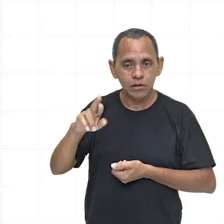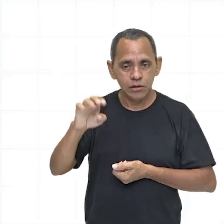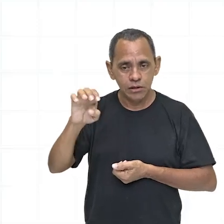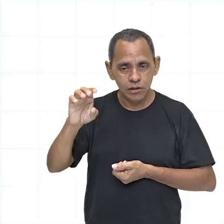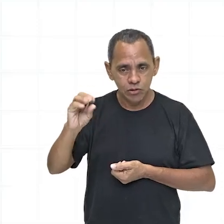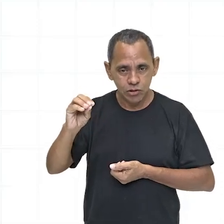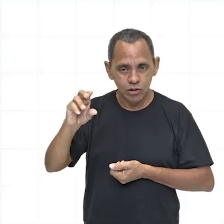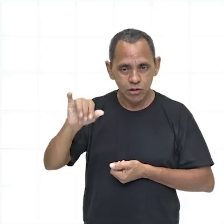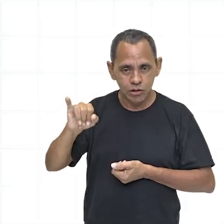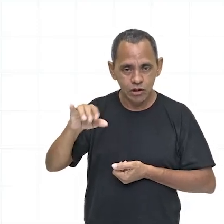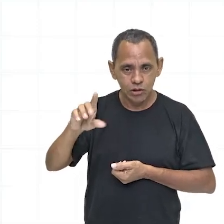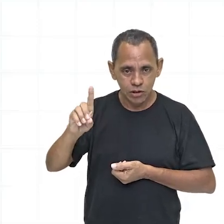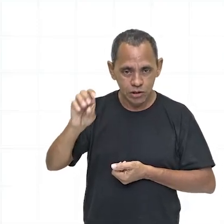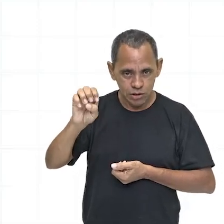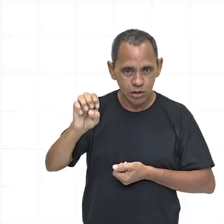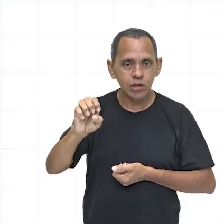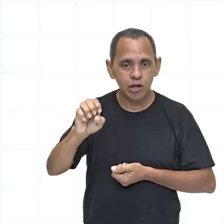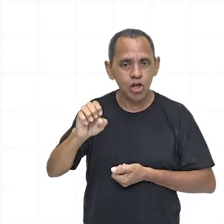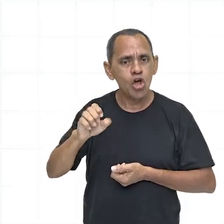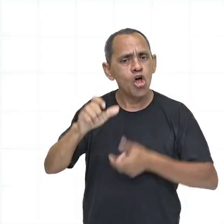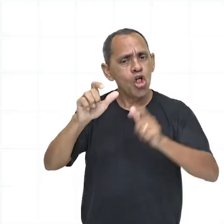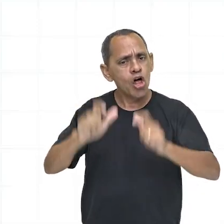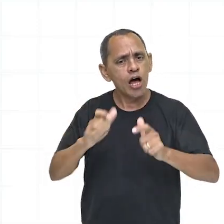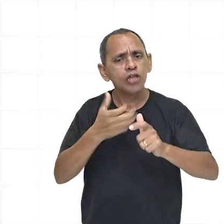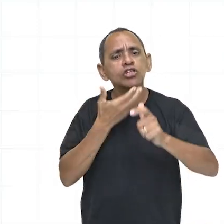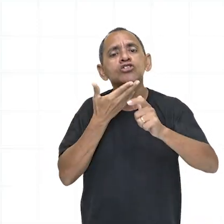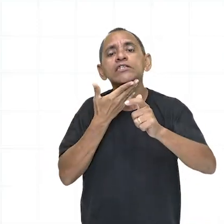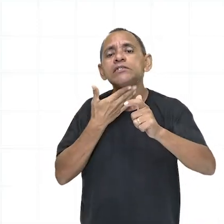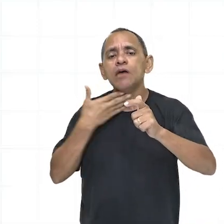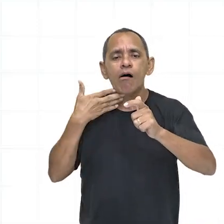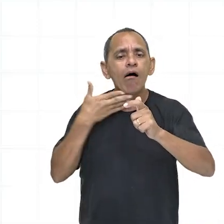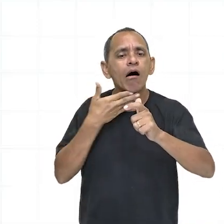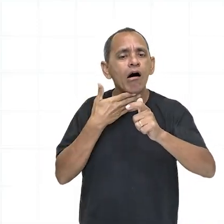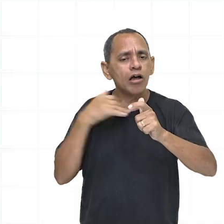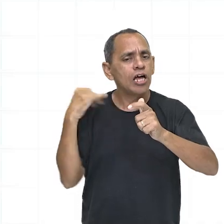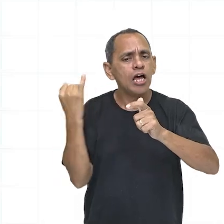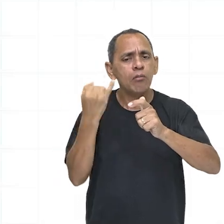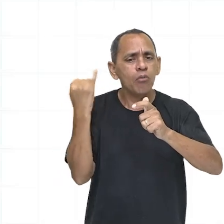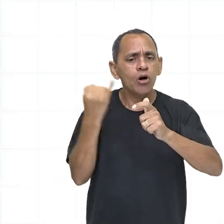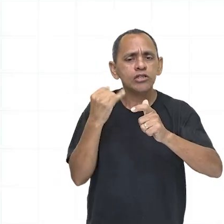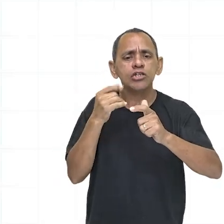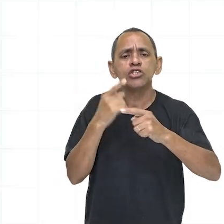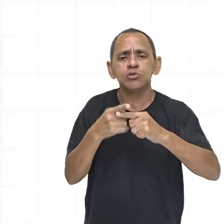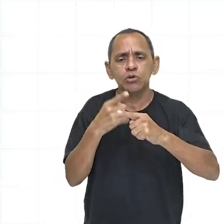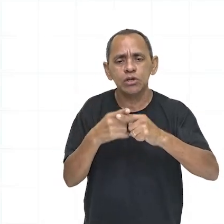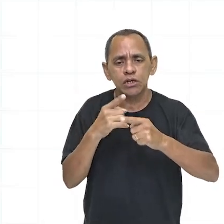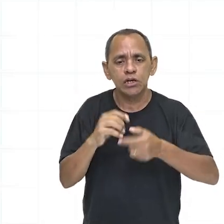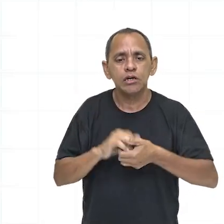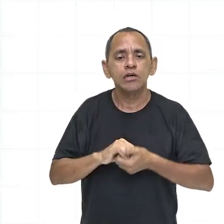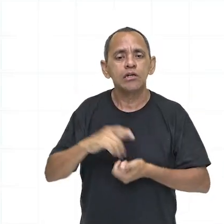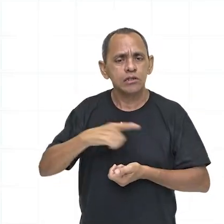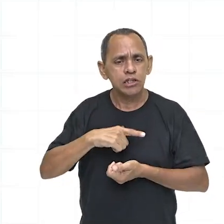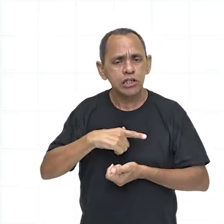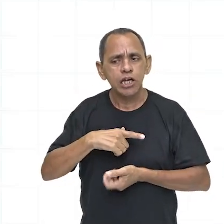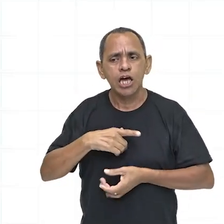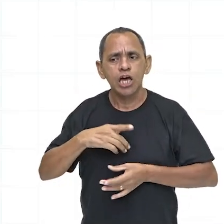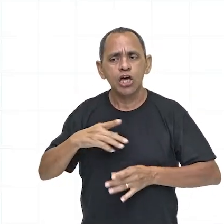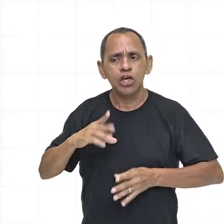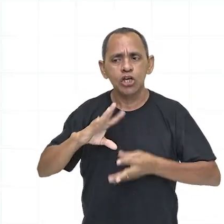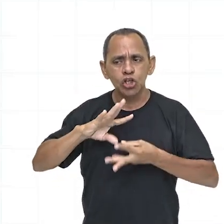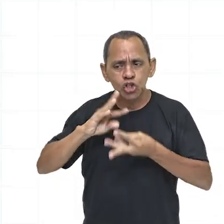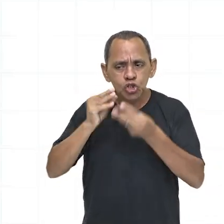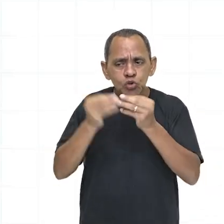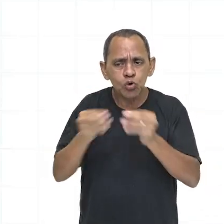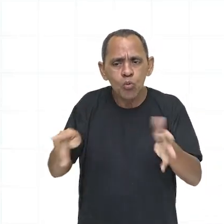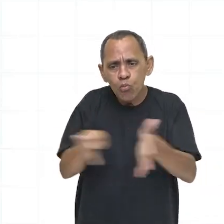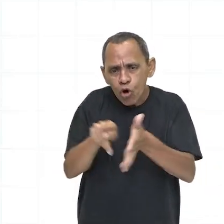aqui da garganta. E ela também é importante por secretar vários hormônios muito importantes